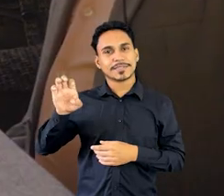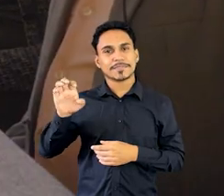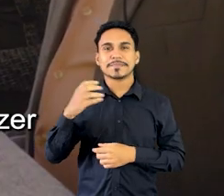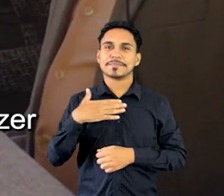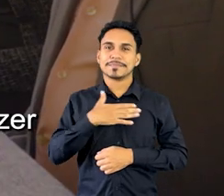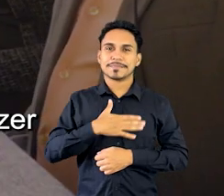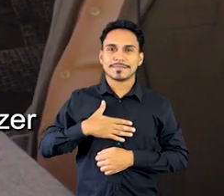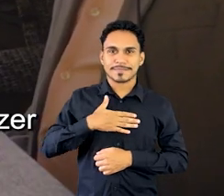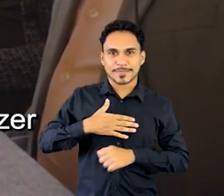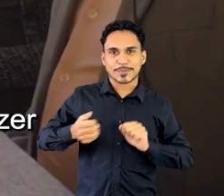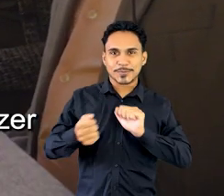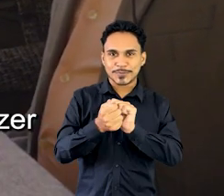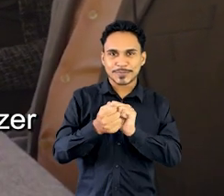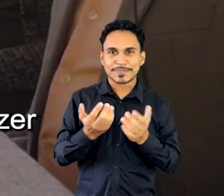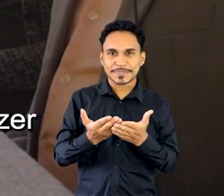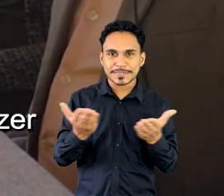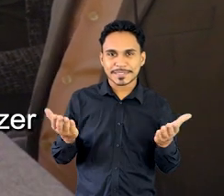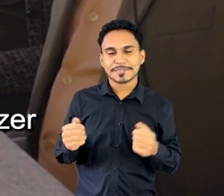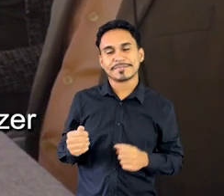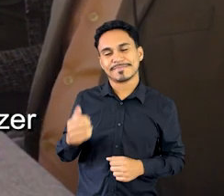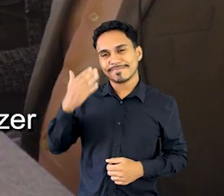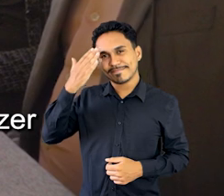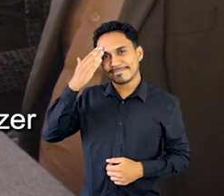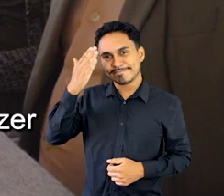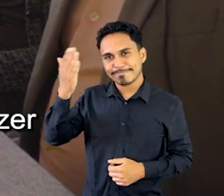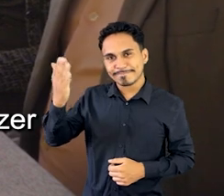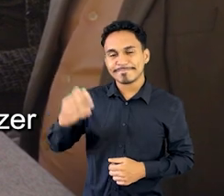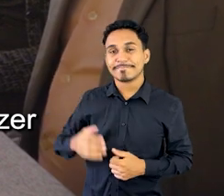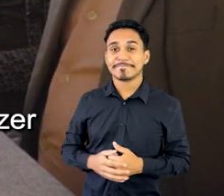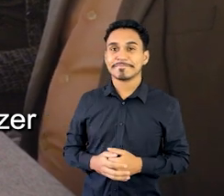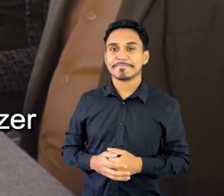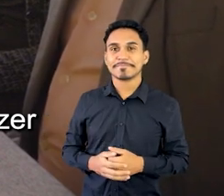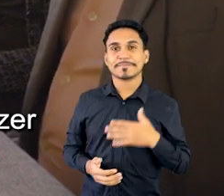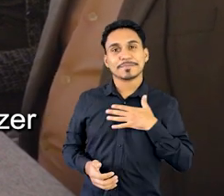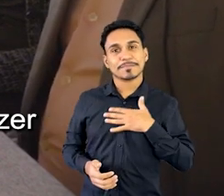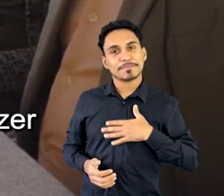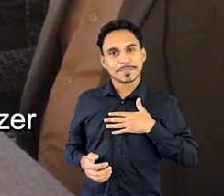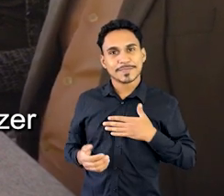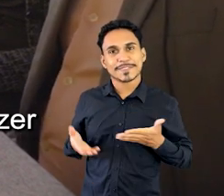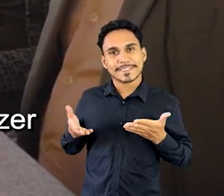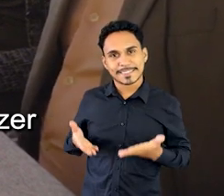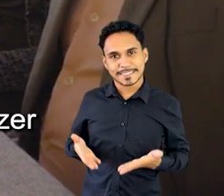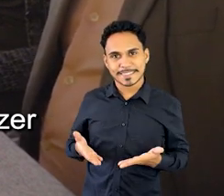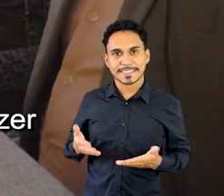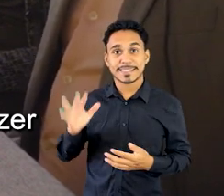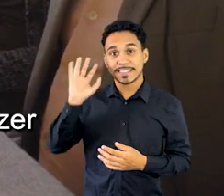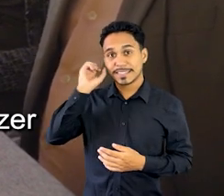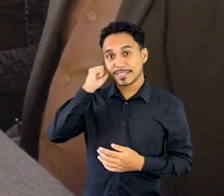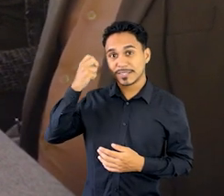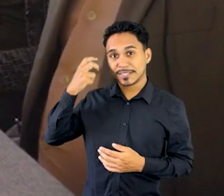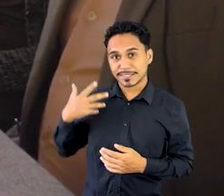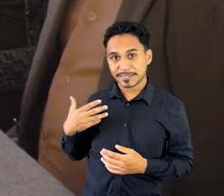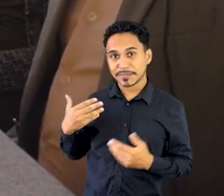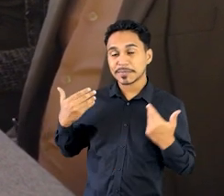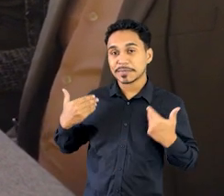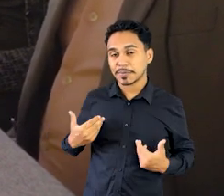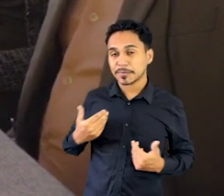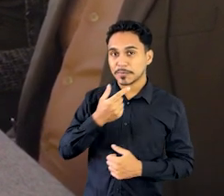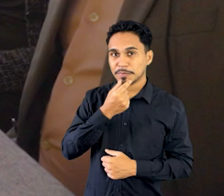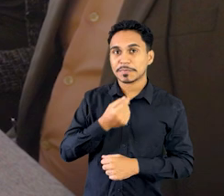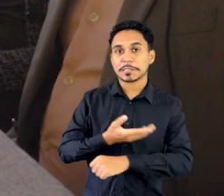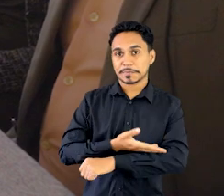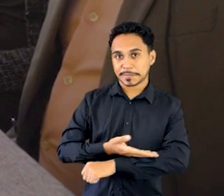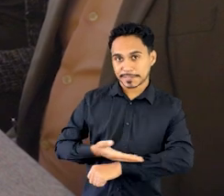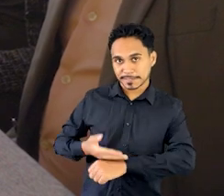muito obrigado Isabela é prazer estar aqui fazer minha autodescrição eu sou um homem branco de 1,76 est